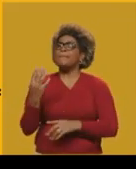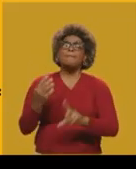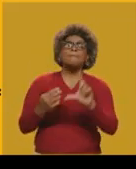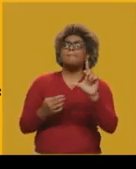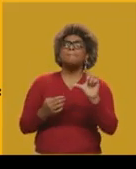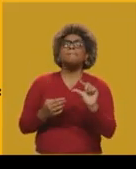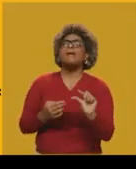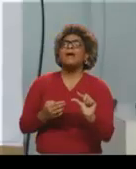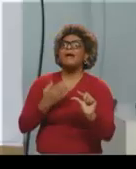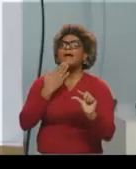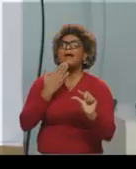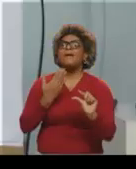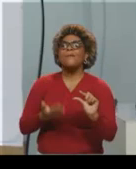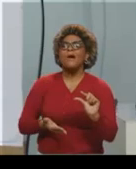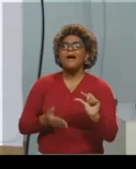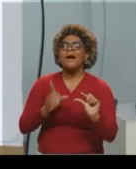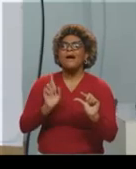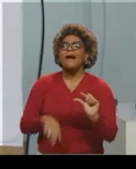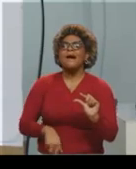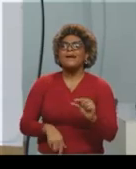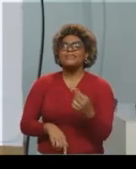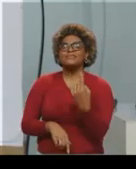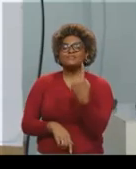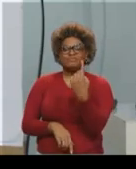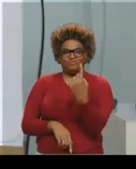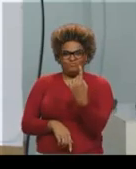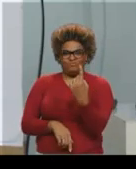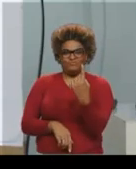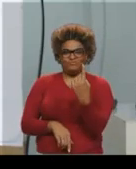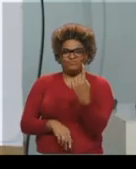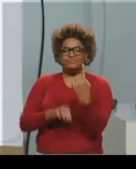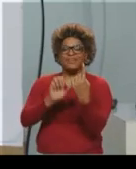considerar 1N.